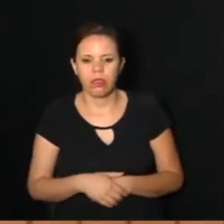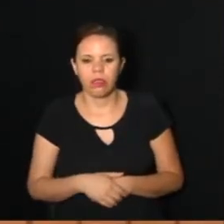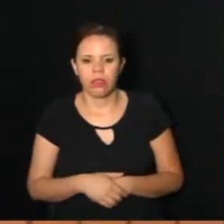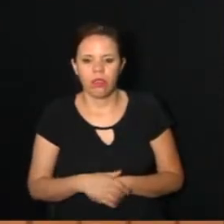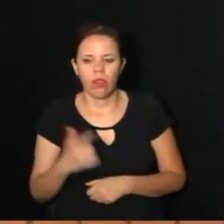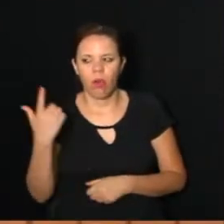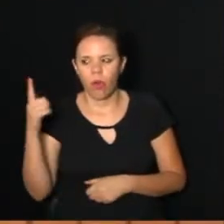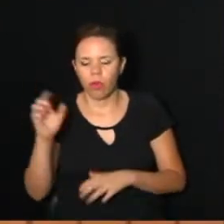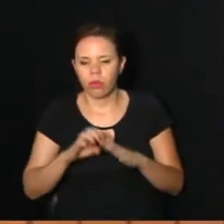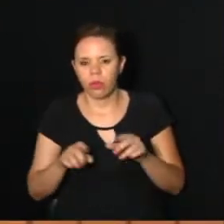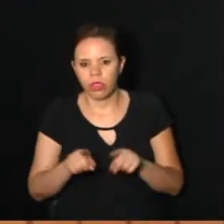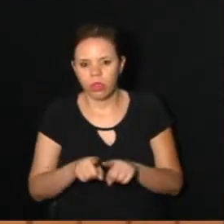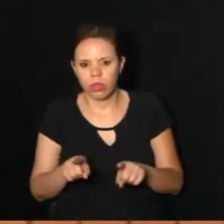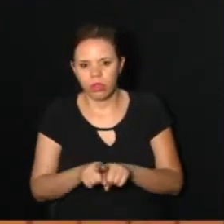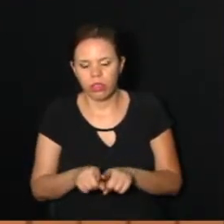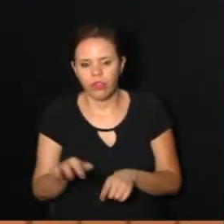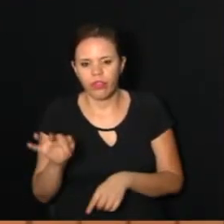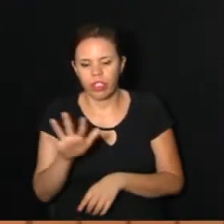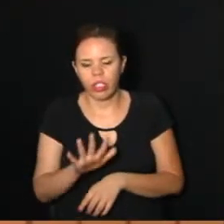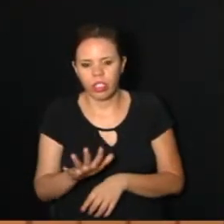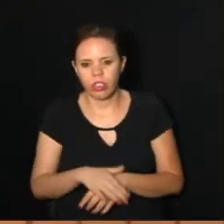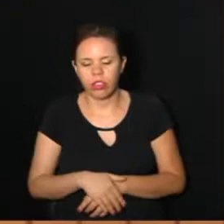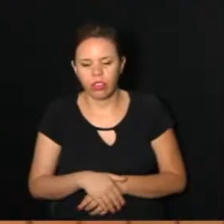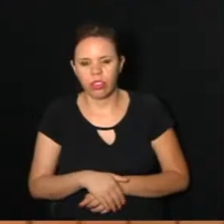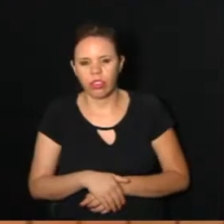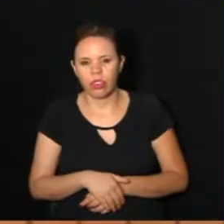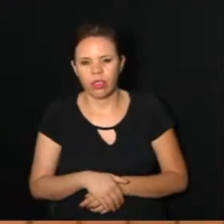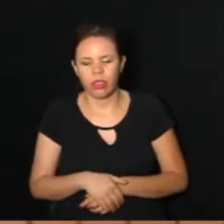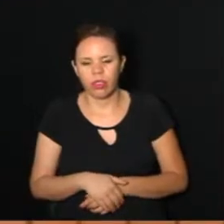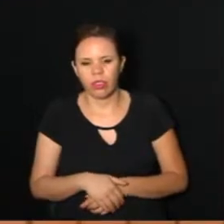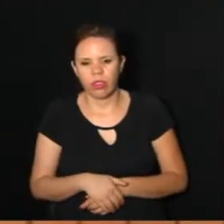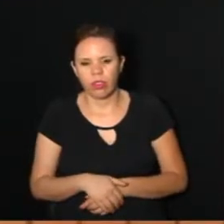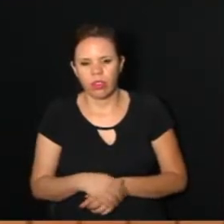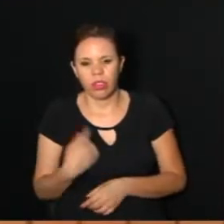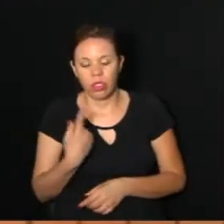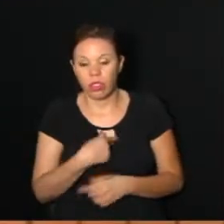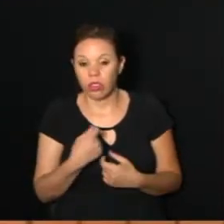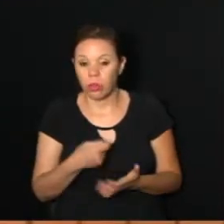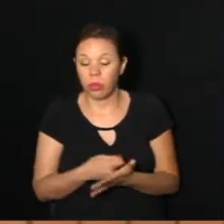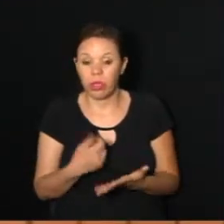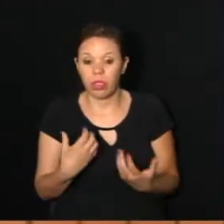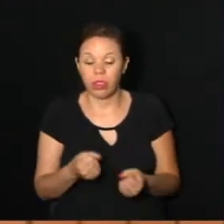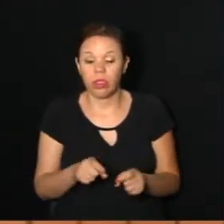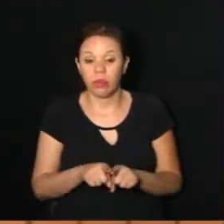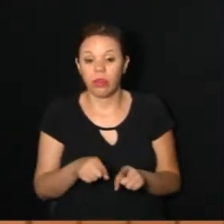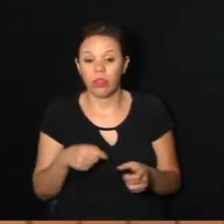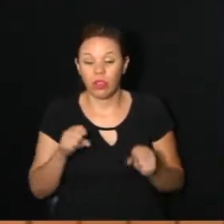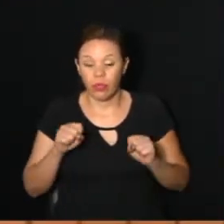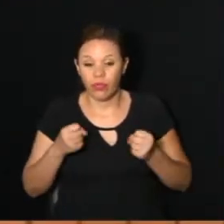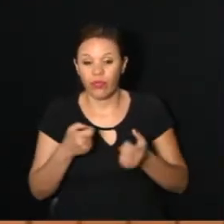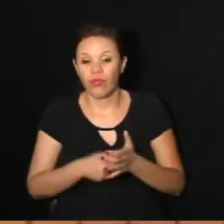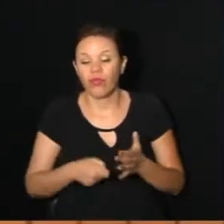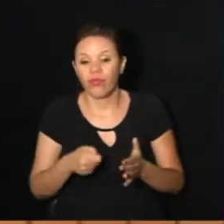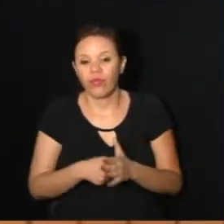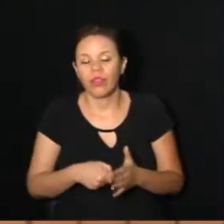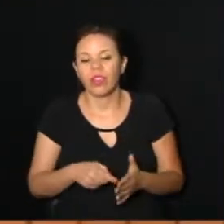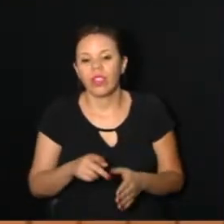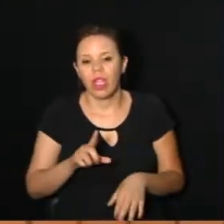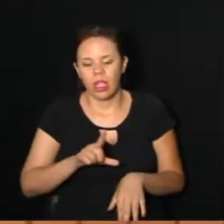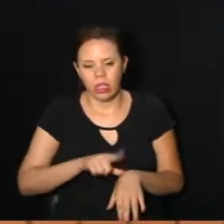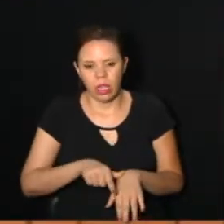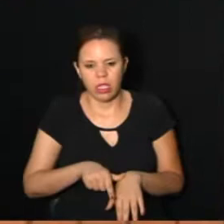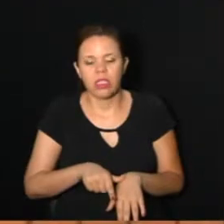outras entidades públicas federativas que a gente está catando. Tá? Estamos procurando correr atrás, tudo mais, realmente